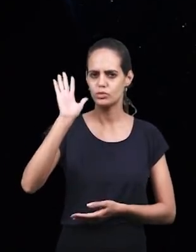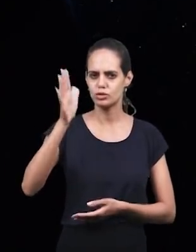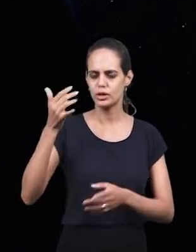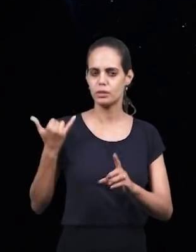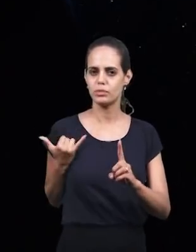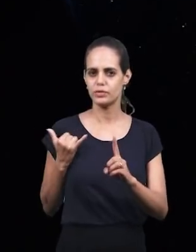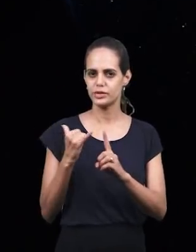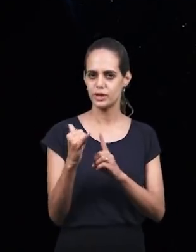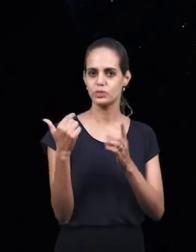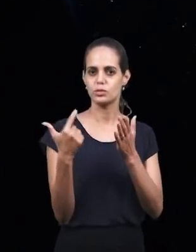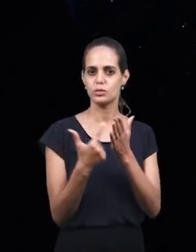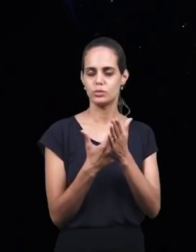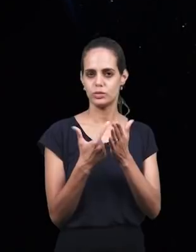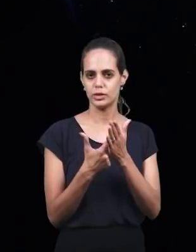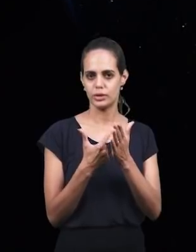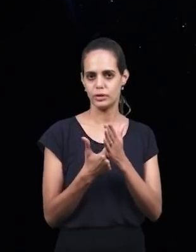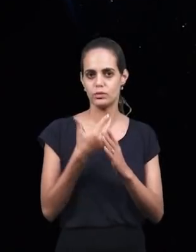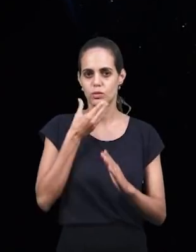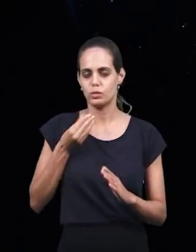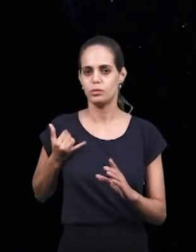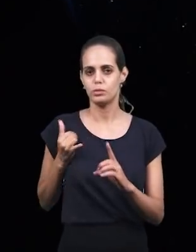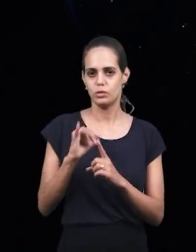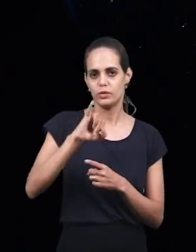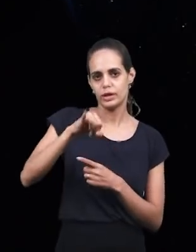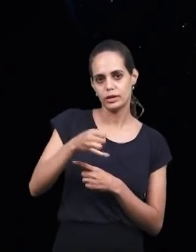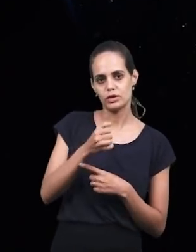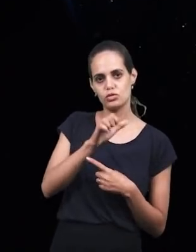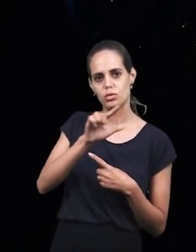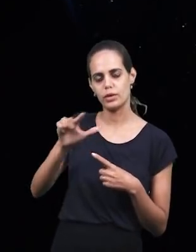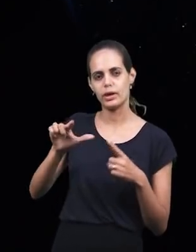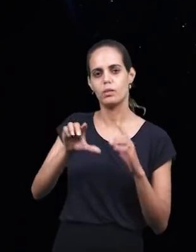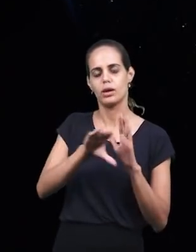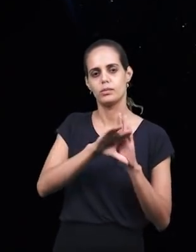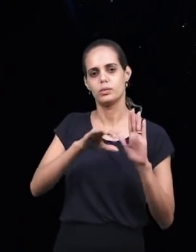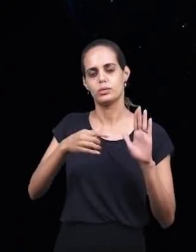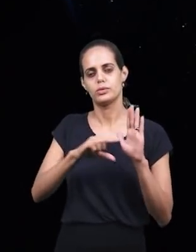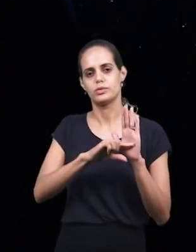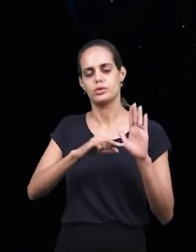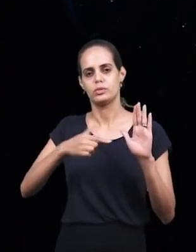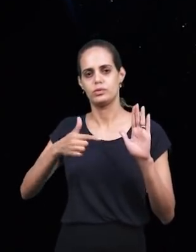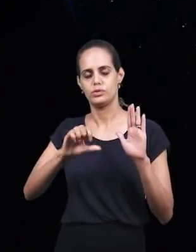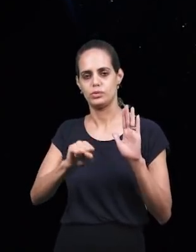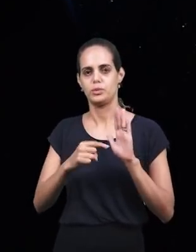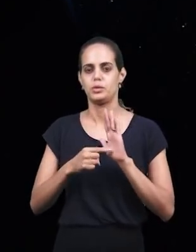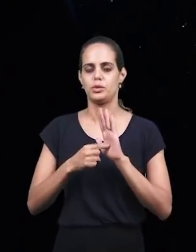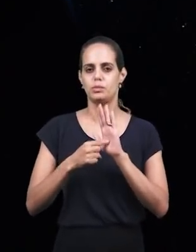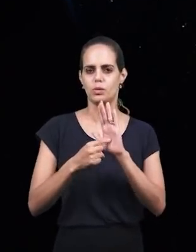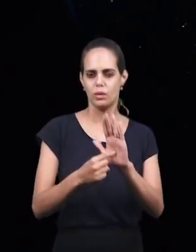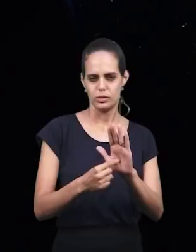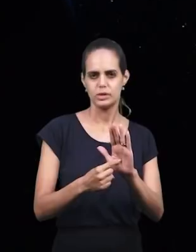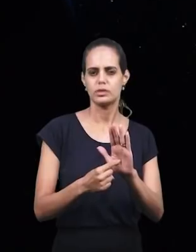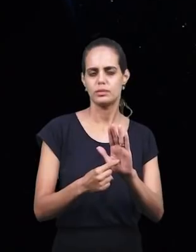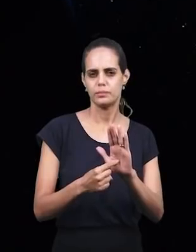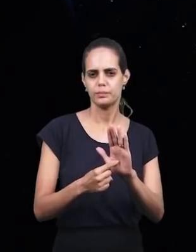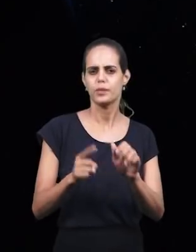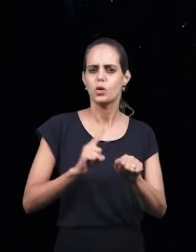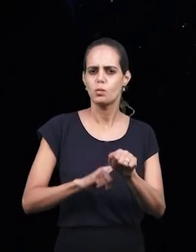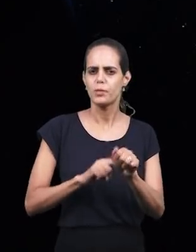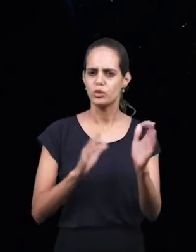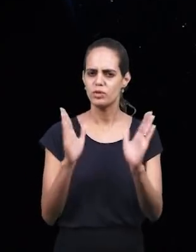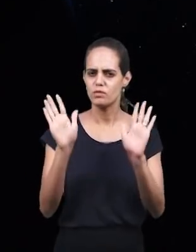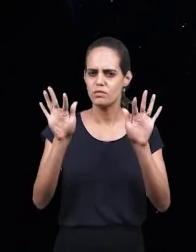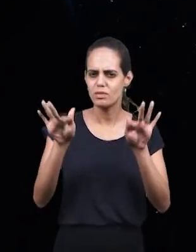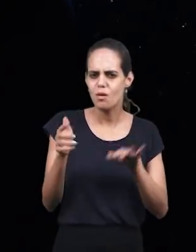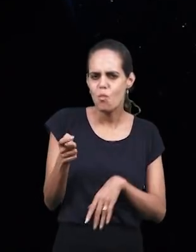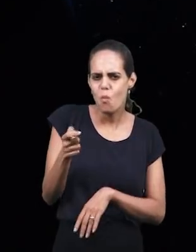do profeta Joel 2:28, que diz: "E há de ser que nos últimos dias derramarei o meu espírito